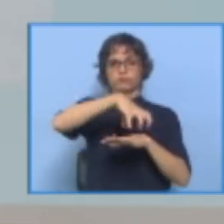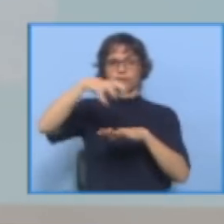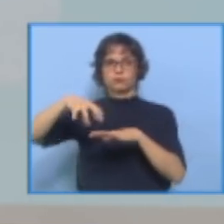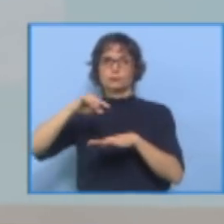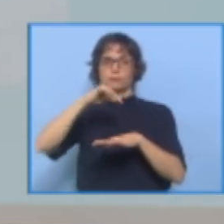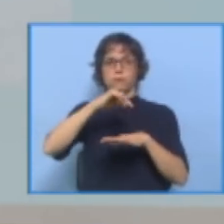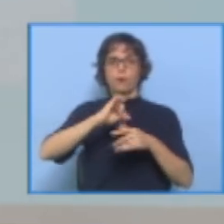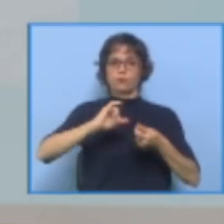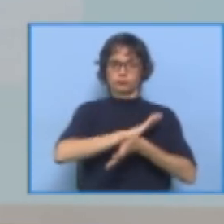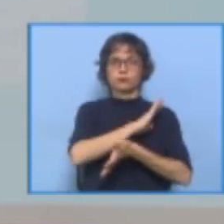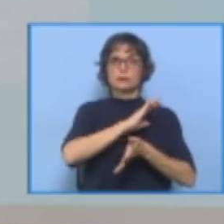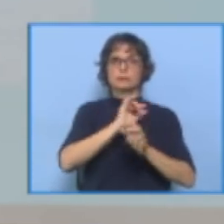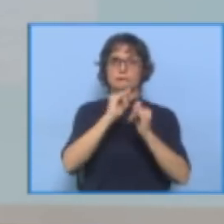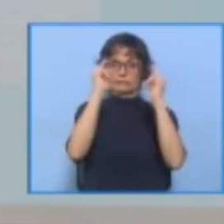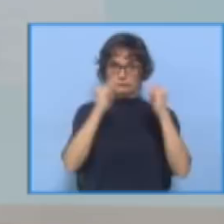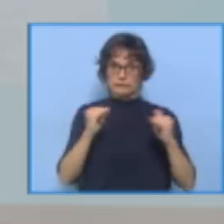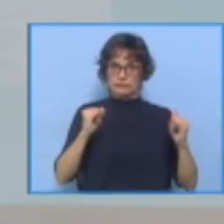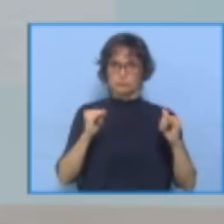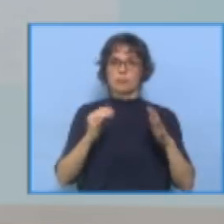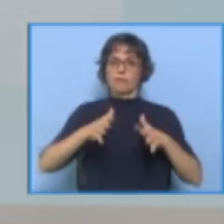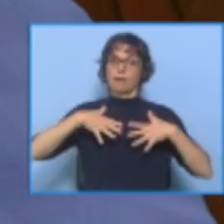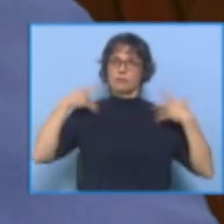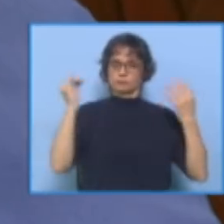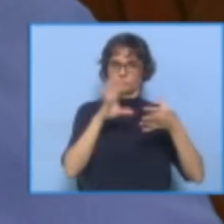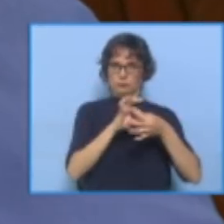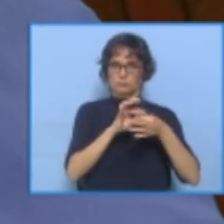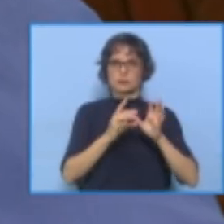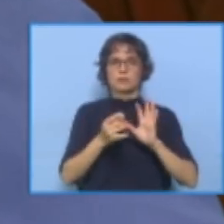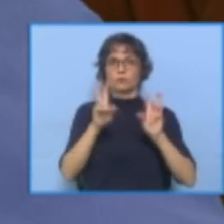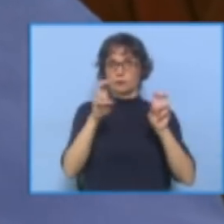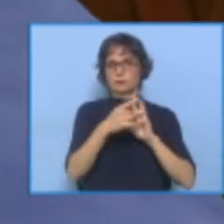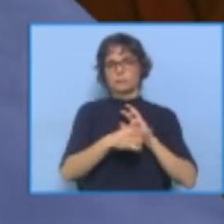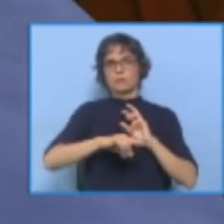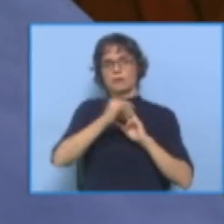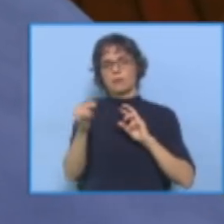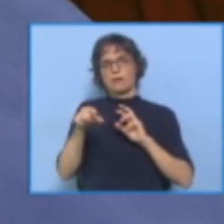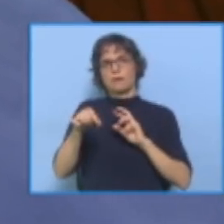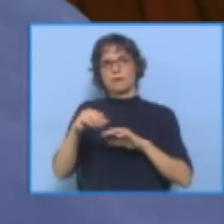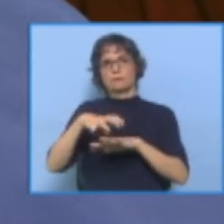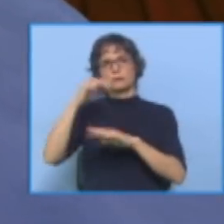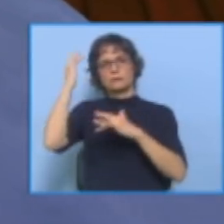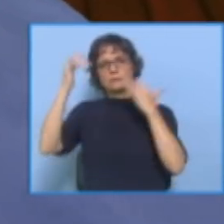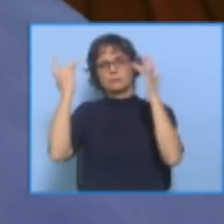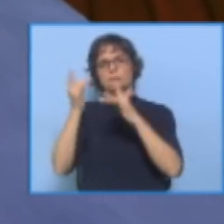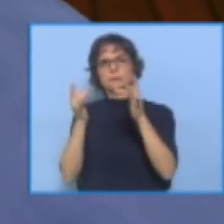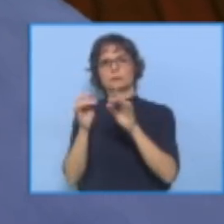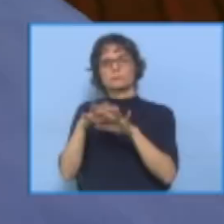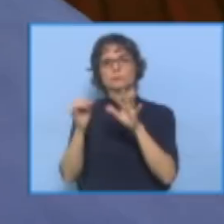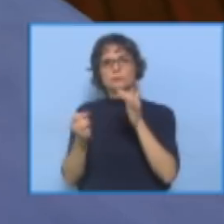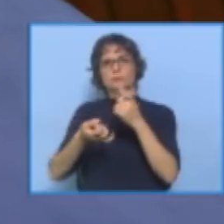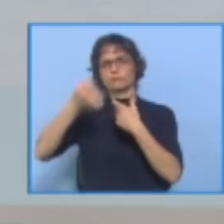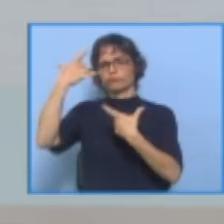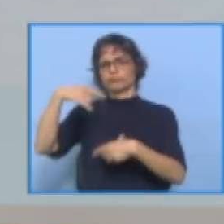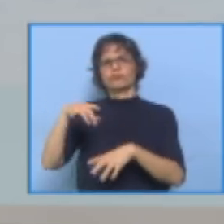revista com projeção internacional, e também do pensamento sobre o personalismo, que foi ele o grande motor, embora depois